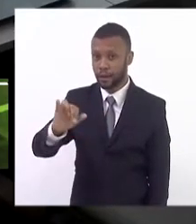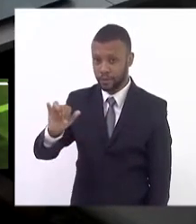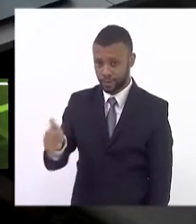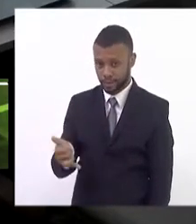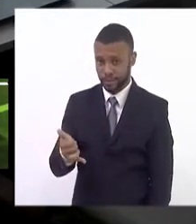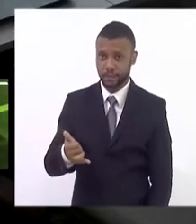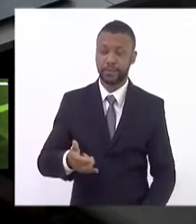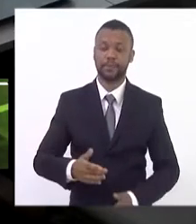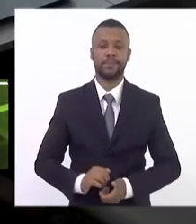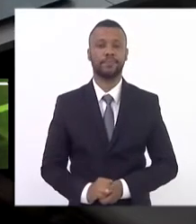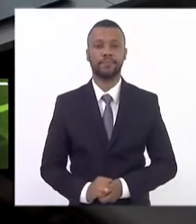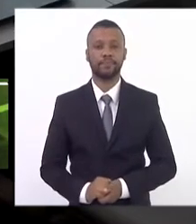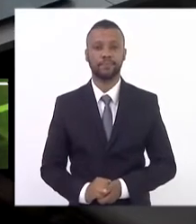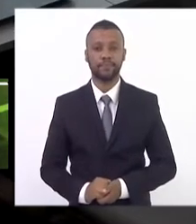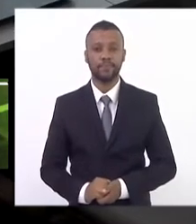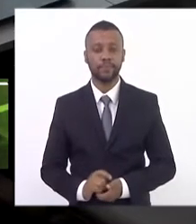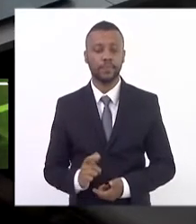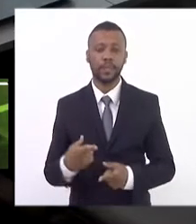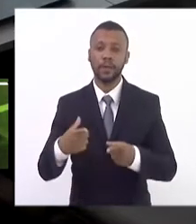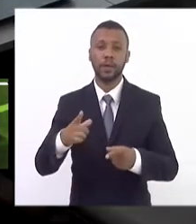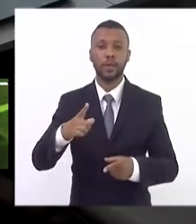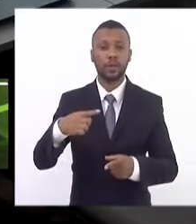Contamos aqui com a presença